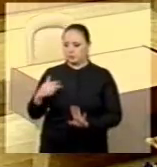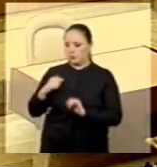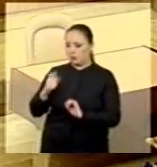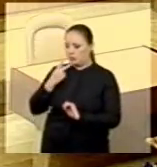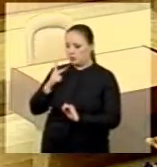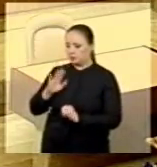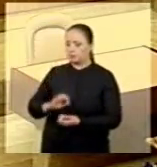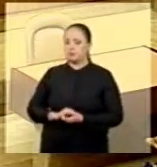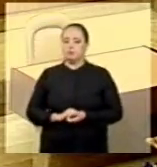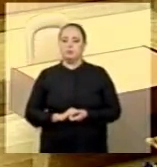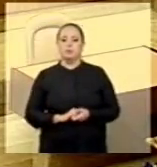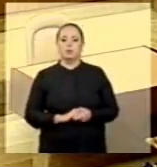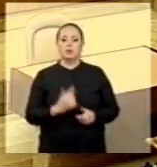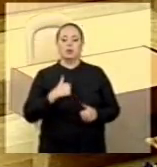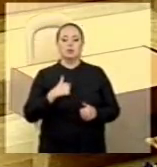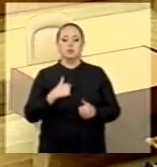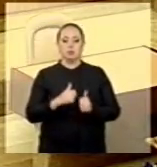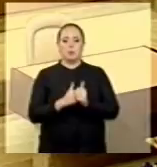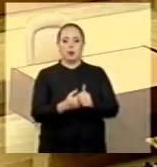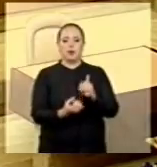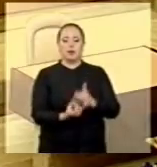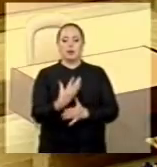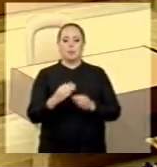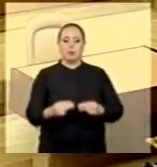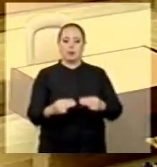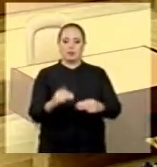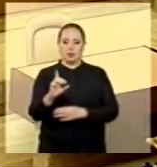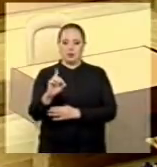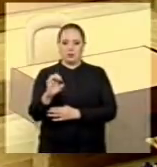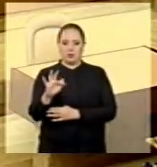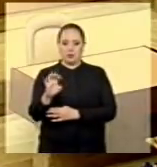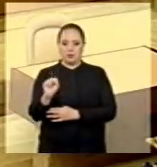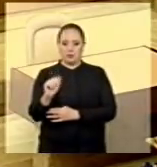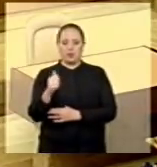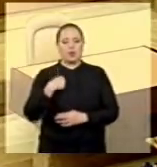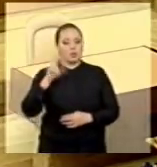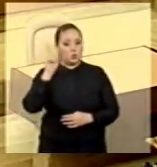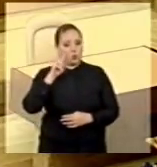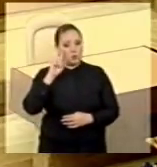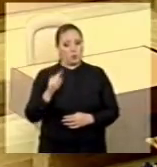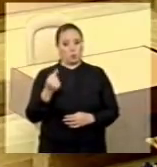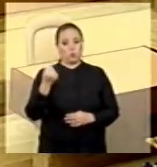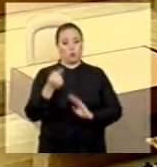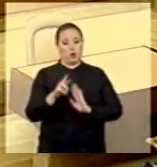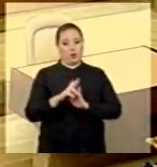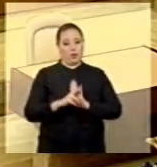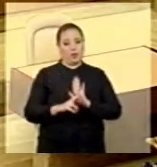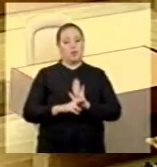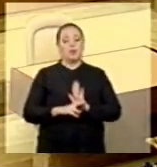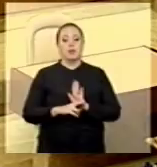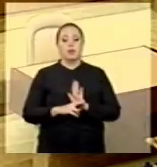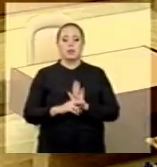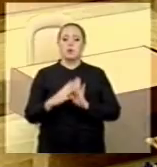a construção do Ministério da Defesa e eu me lembro que uma condição para que